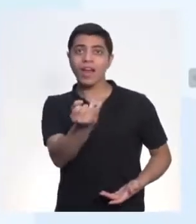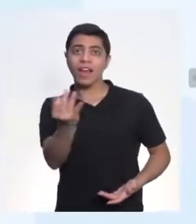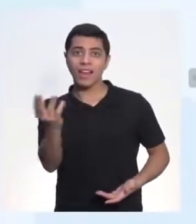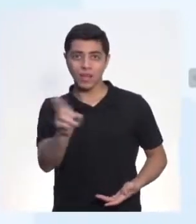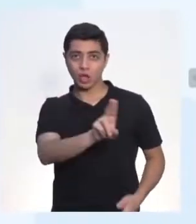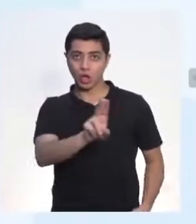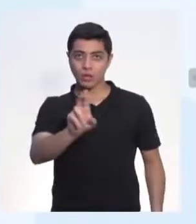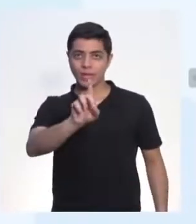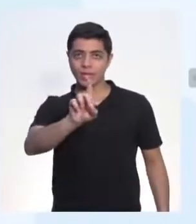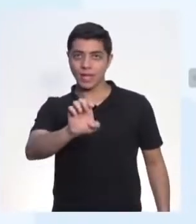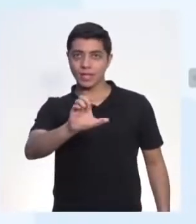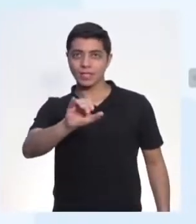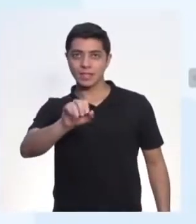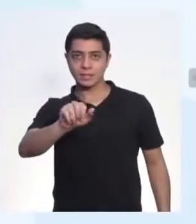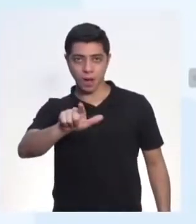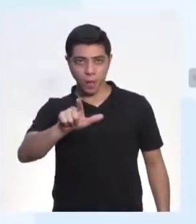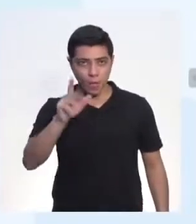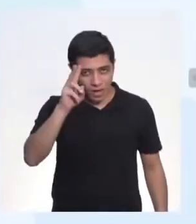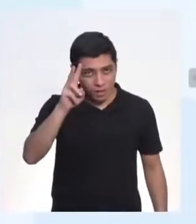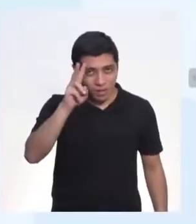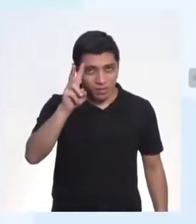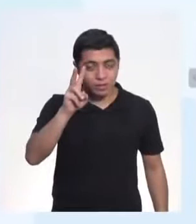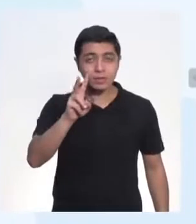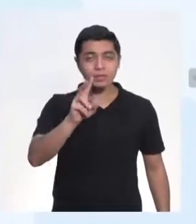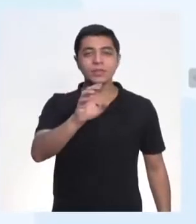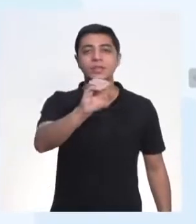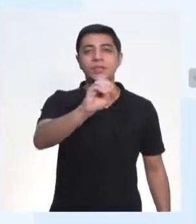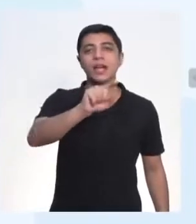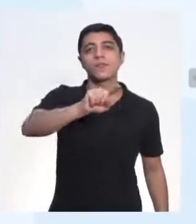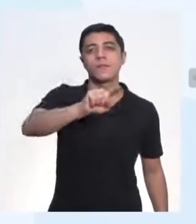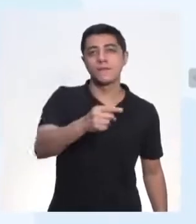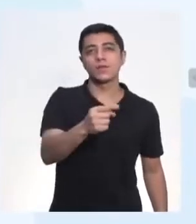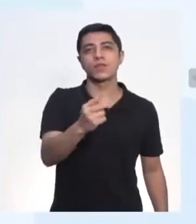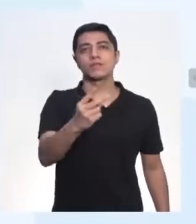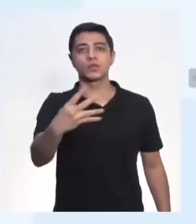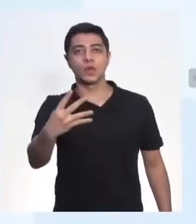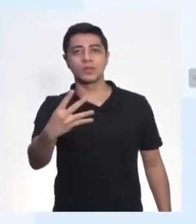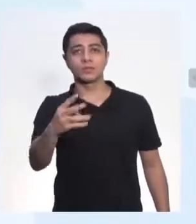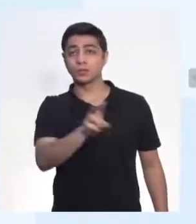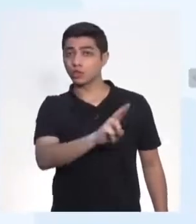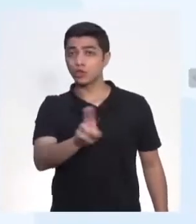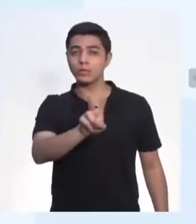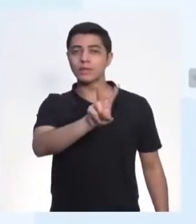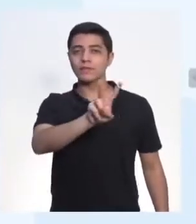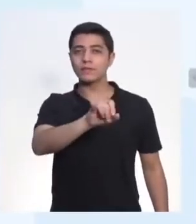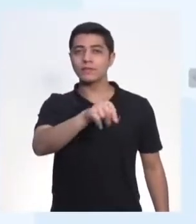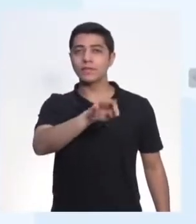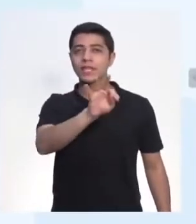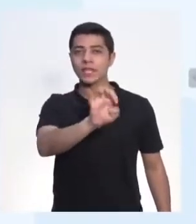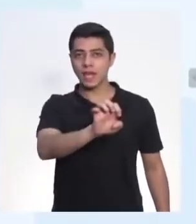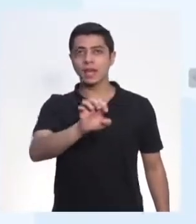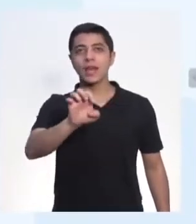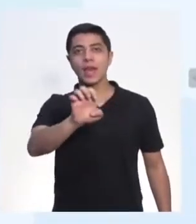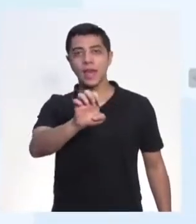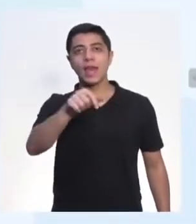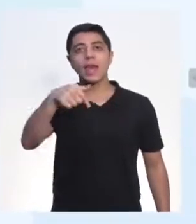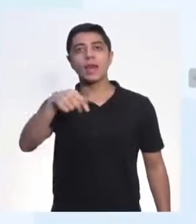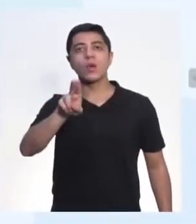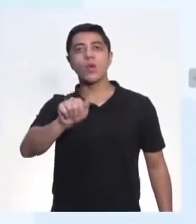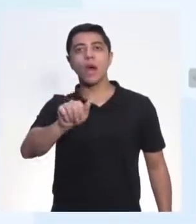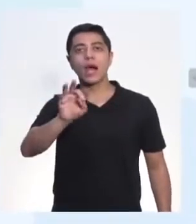fez, 24 centésimos. E fazendo a multiplicação desse